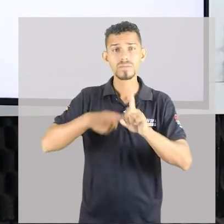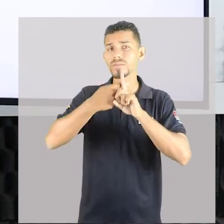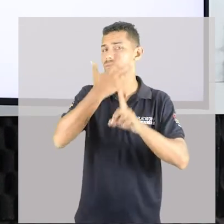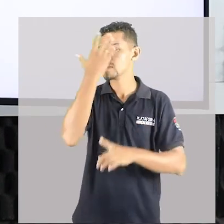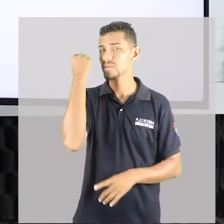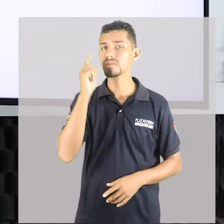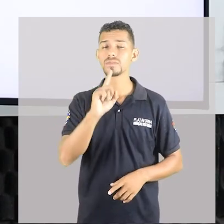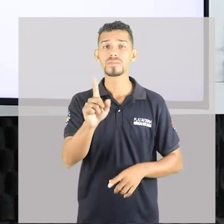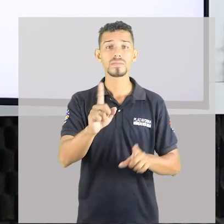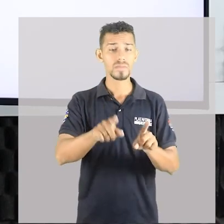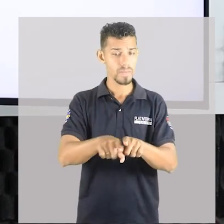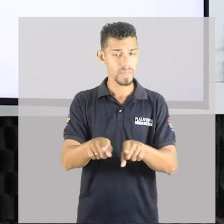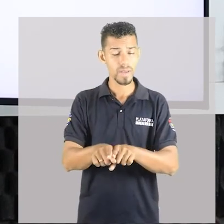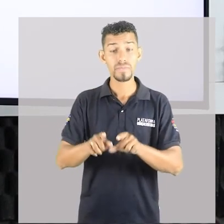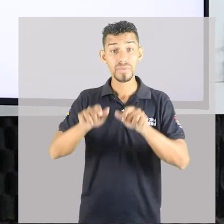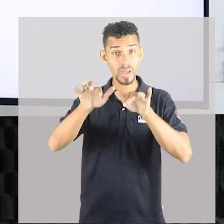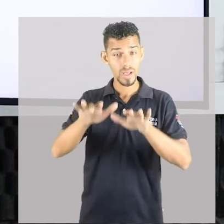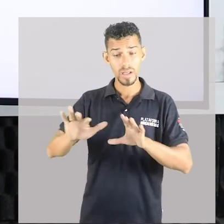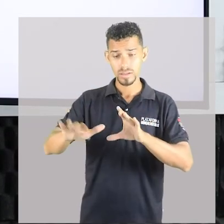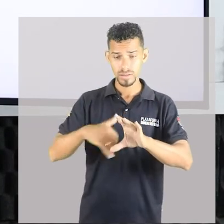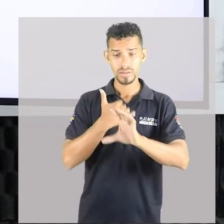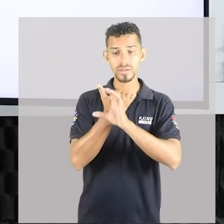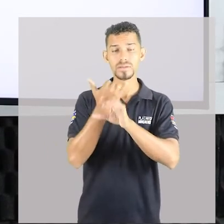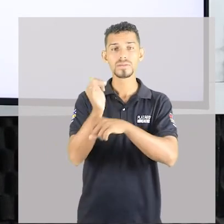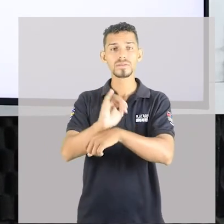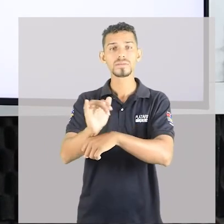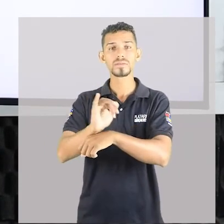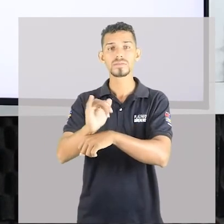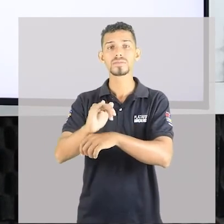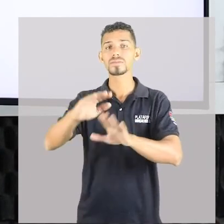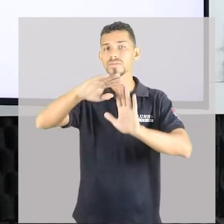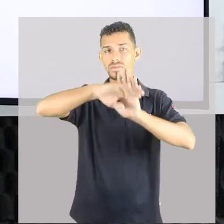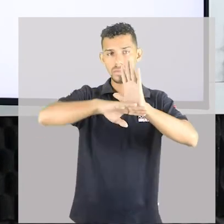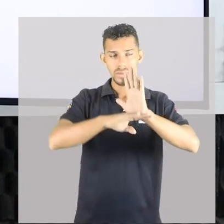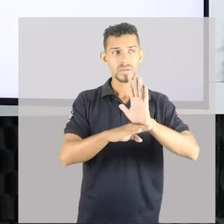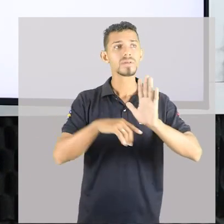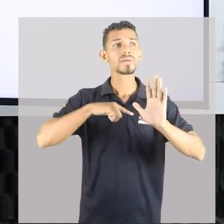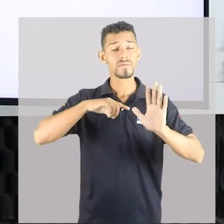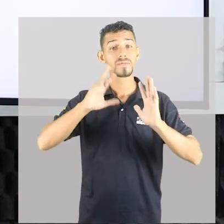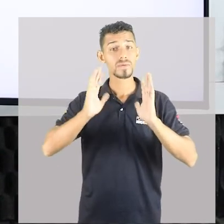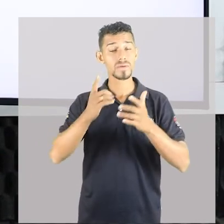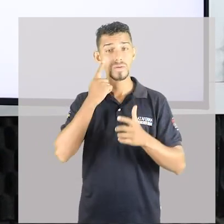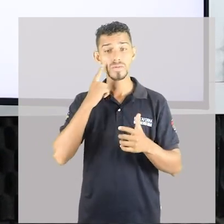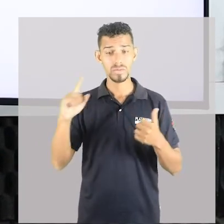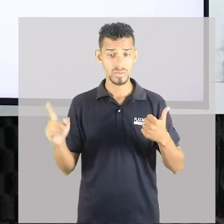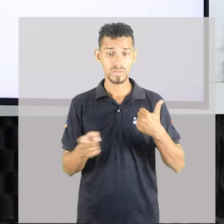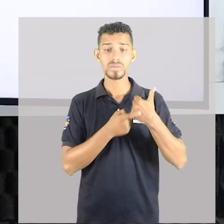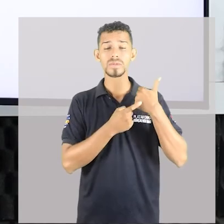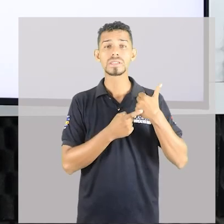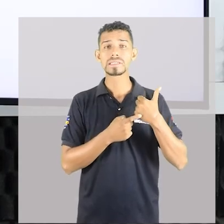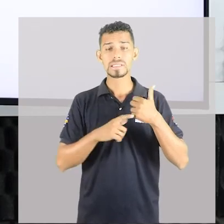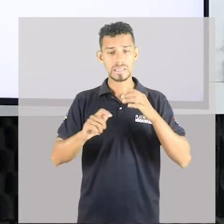esqueçam também que aqui no nosso canal, na plataforma Gonçalves Dias no YouTube, lá acionar o sininho